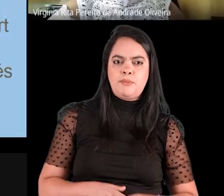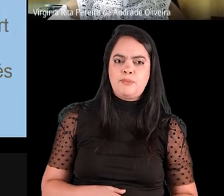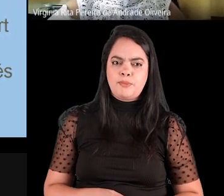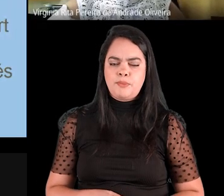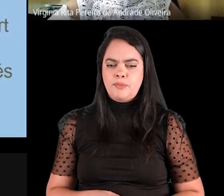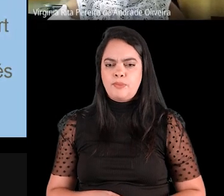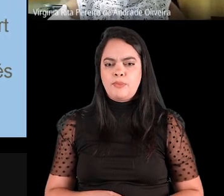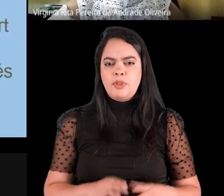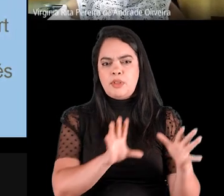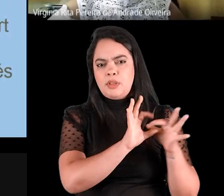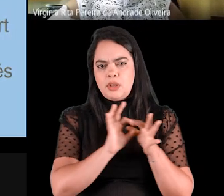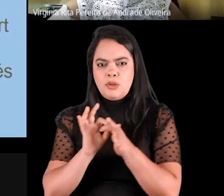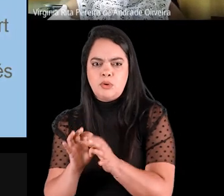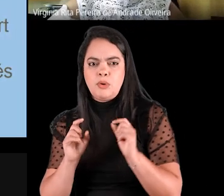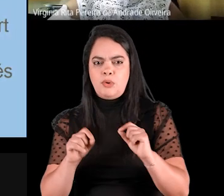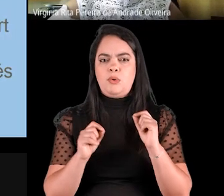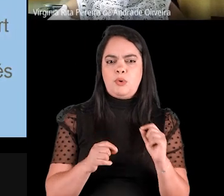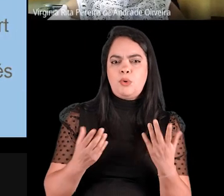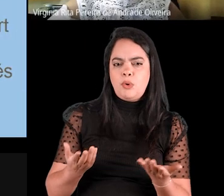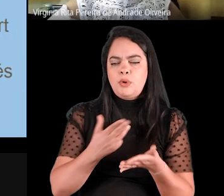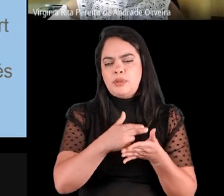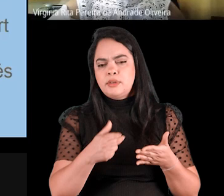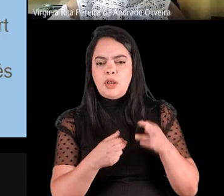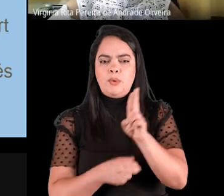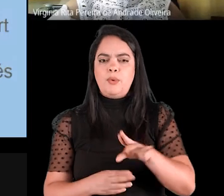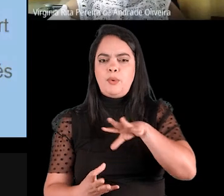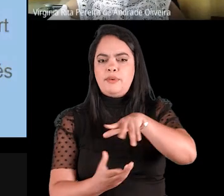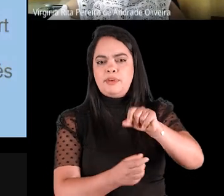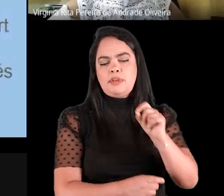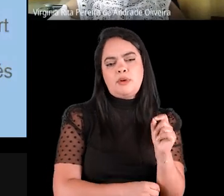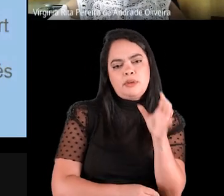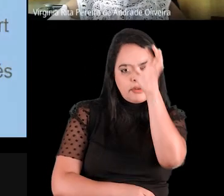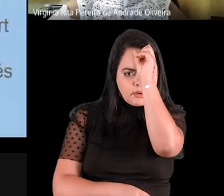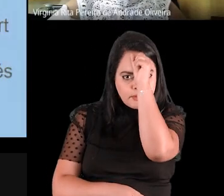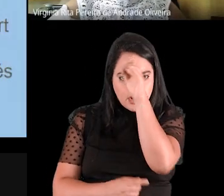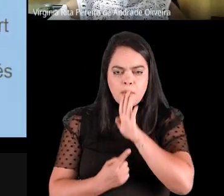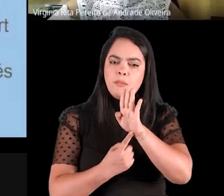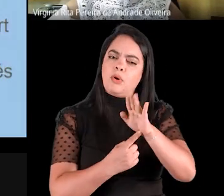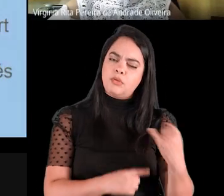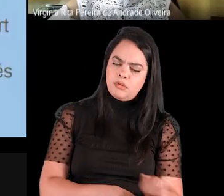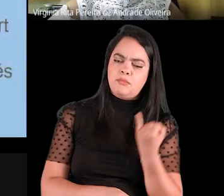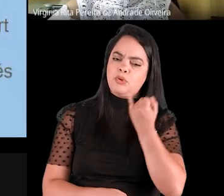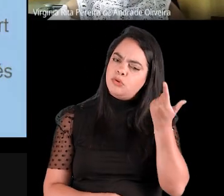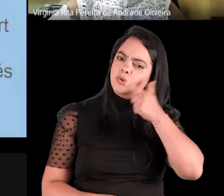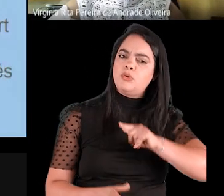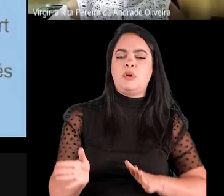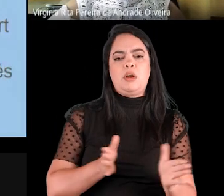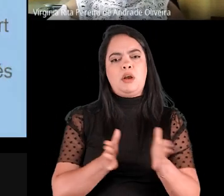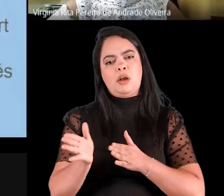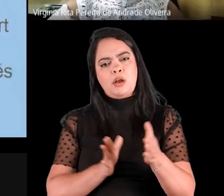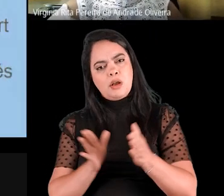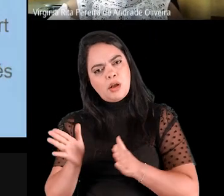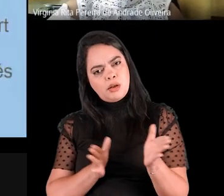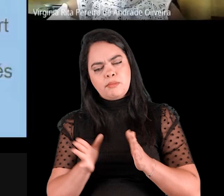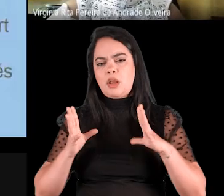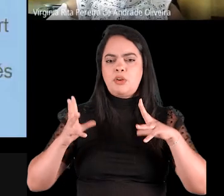contexto, o pressuposto fundamental do desenho universal da aprendizagem sublinha a importância de se garantir a acessibilidade ao currículo comum